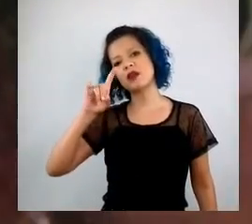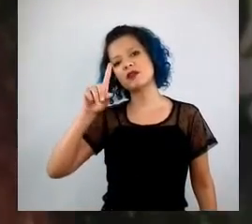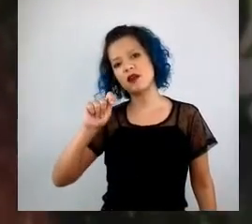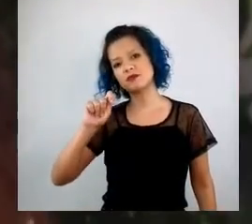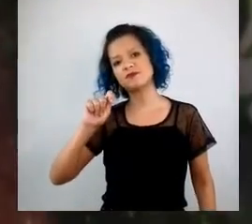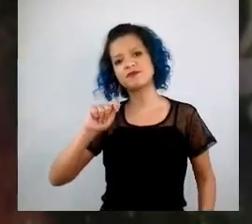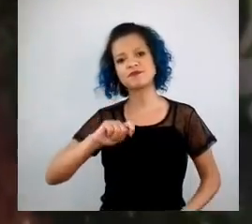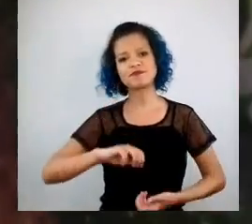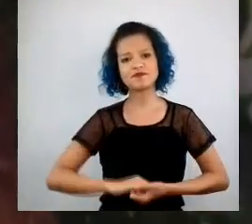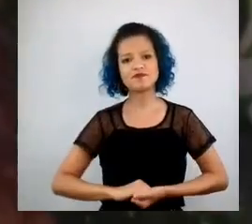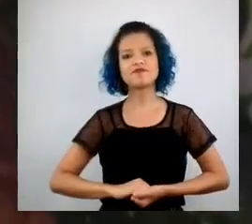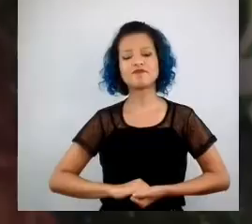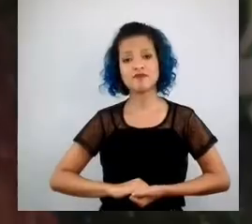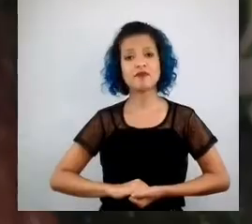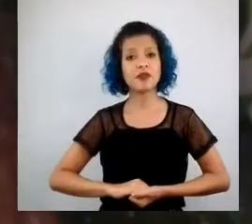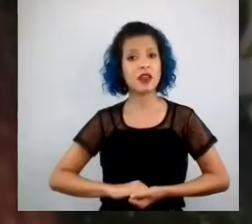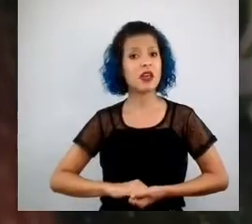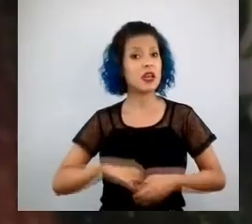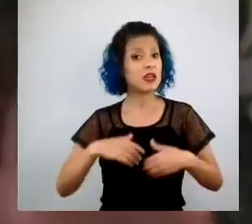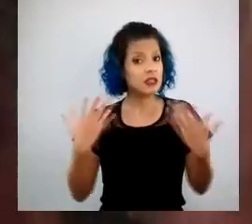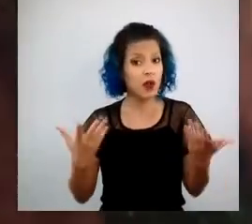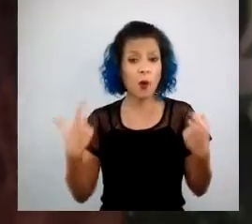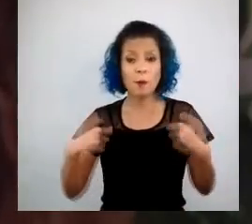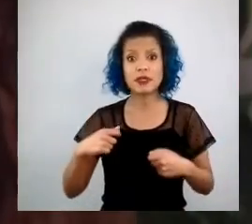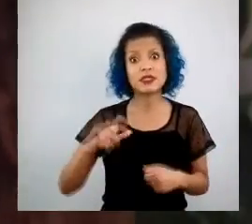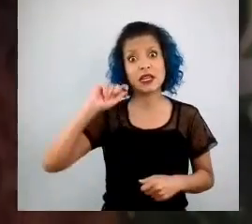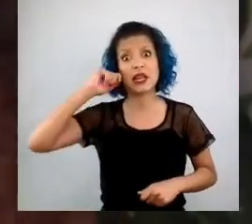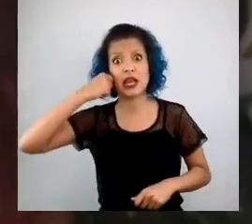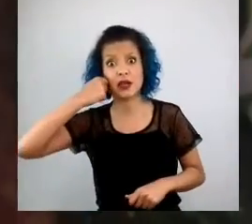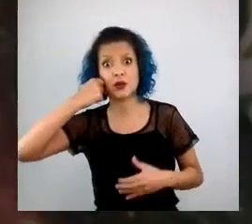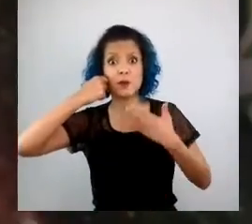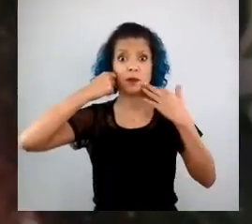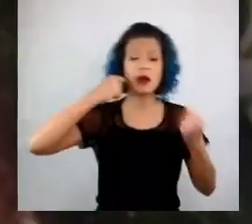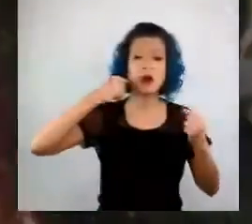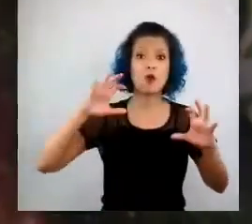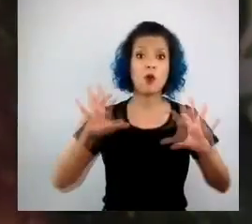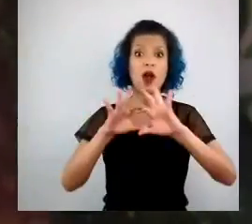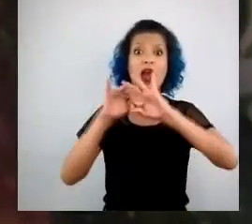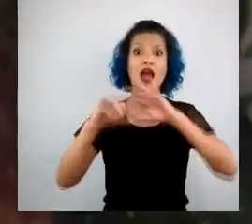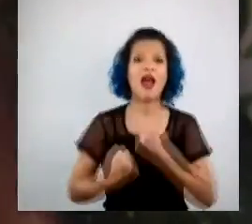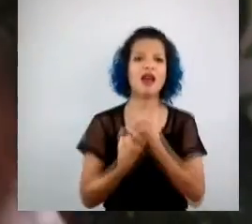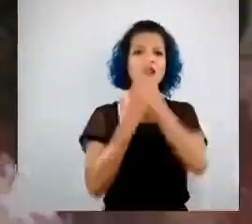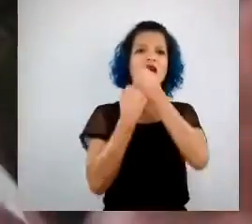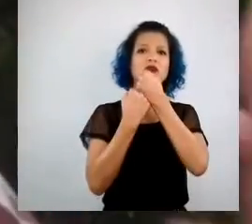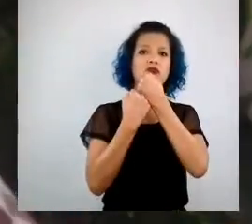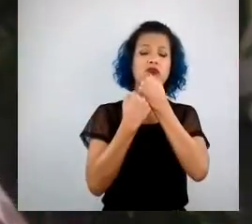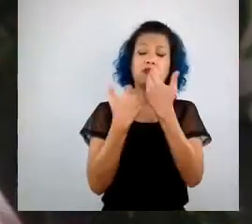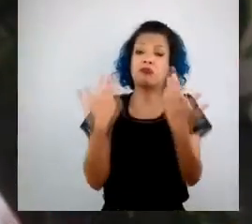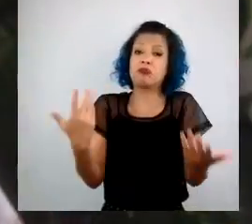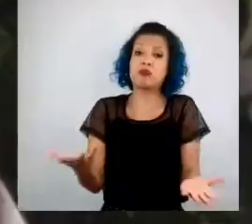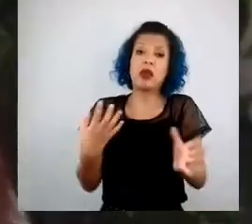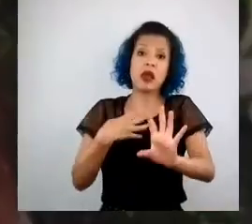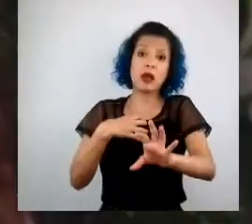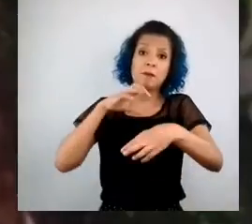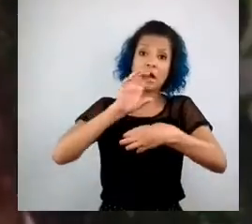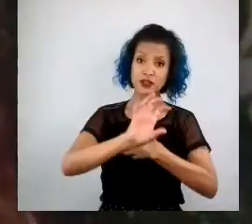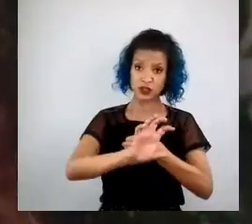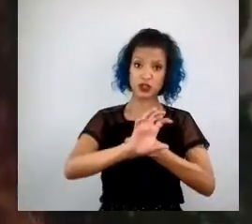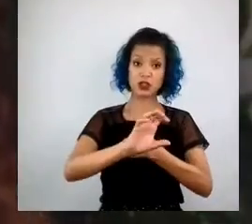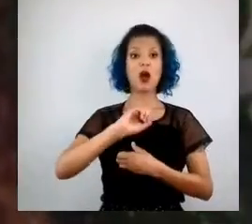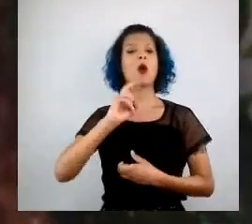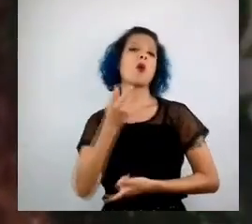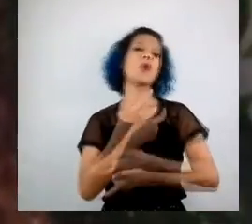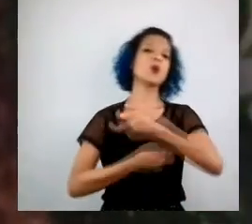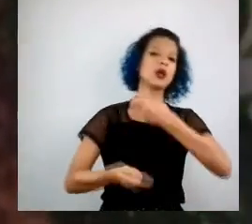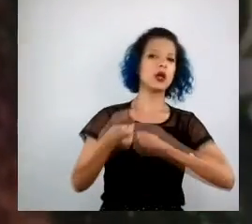mais se tornando aliados, seja por empatia, seja por negócios,